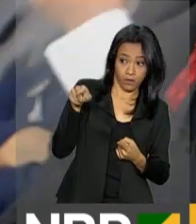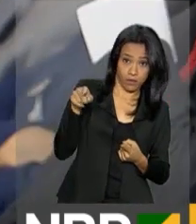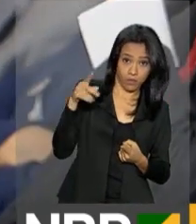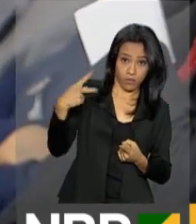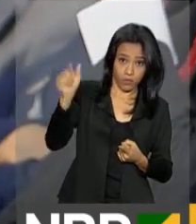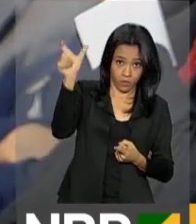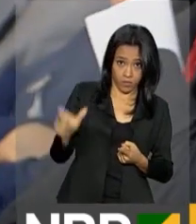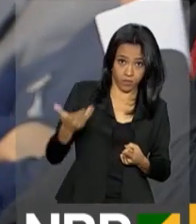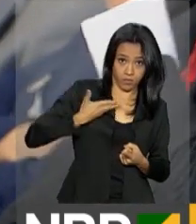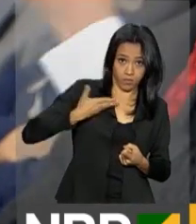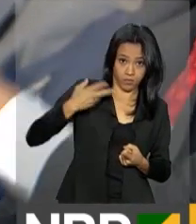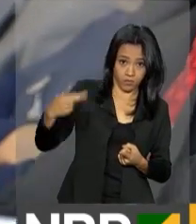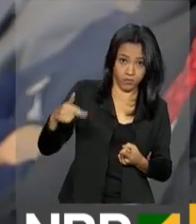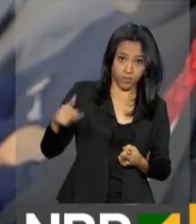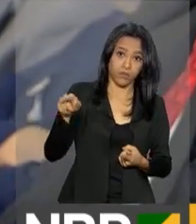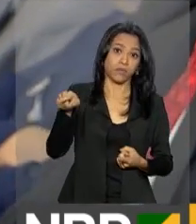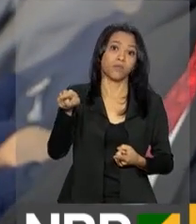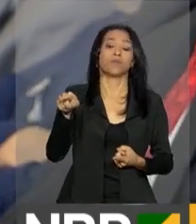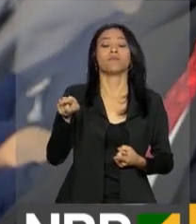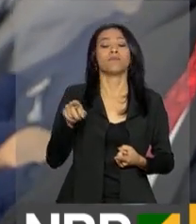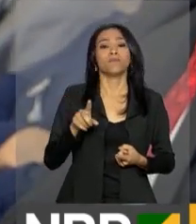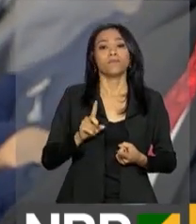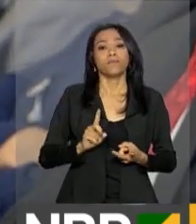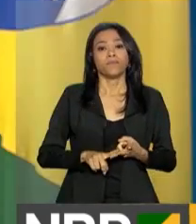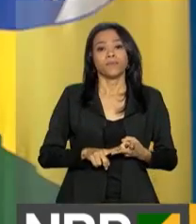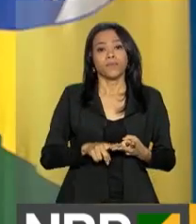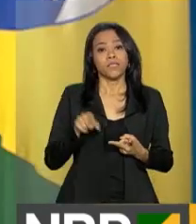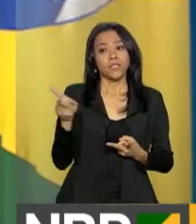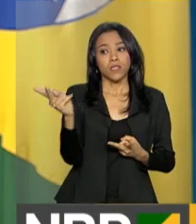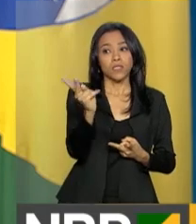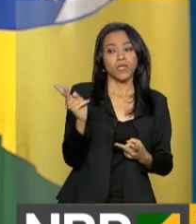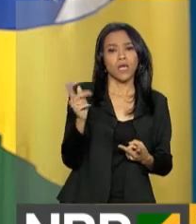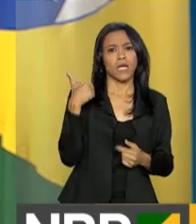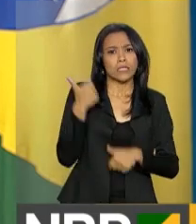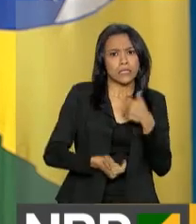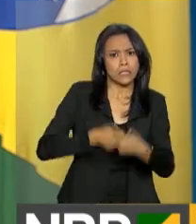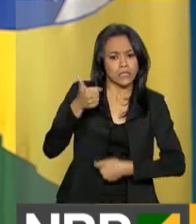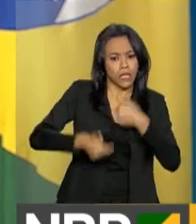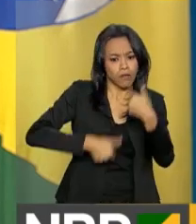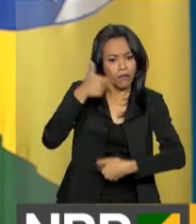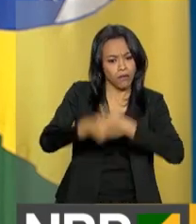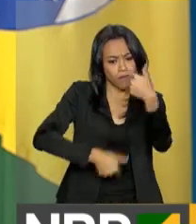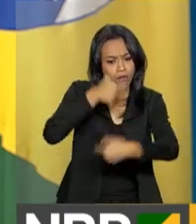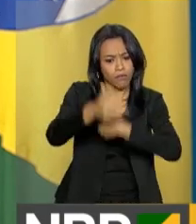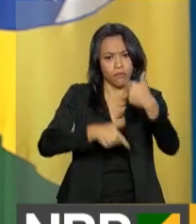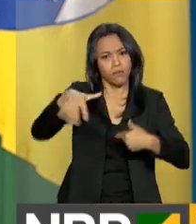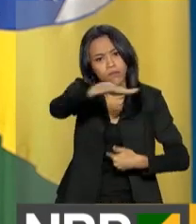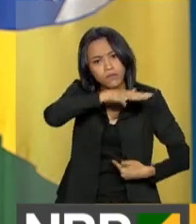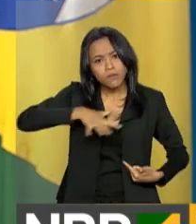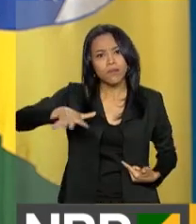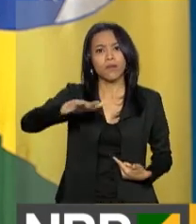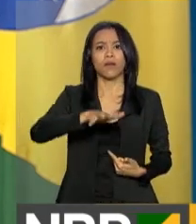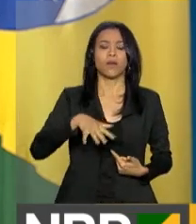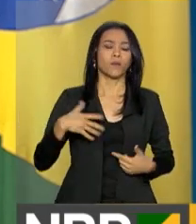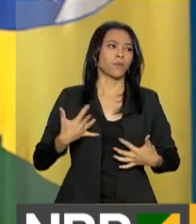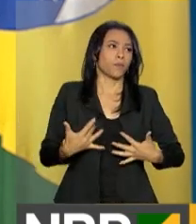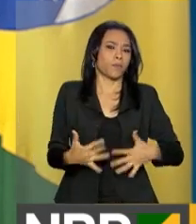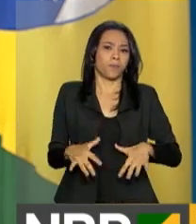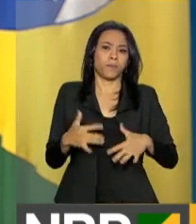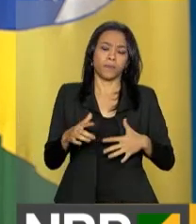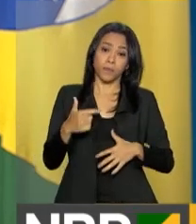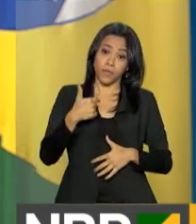quando o que segundo luciano que se dedicarão enormemente essa tarefa eu